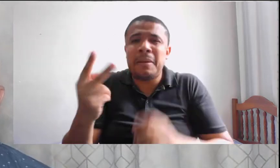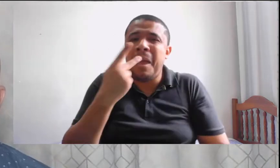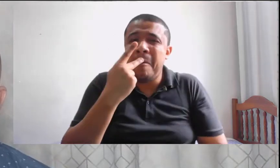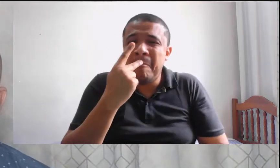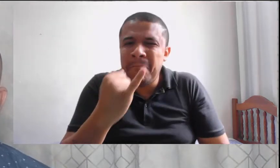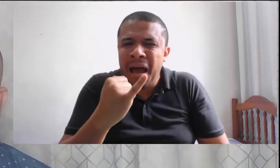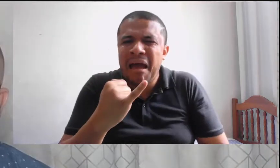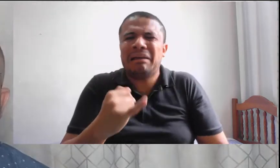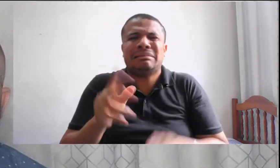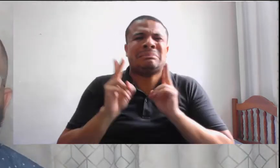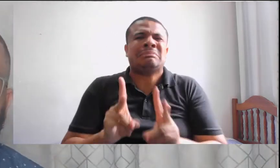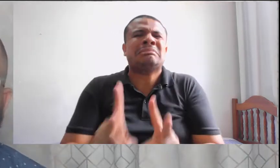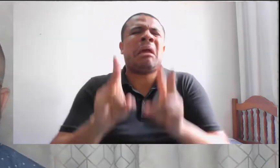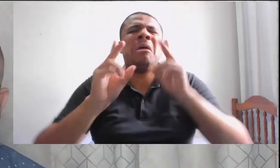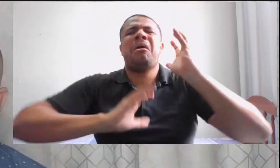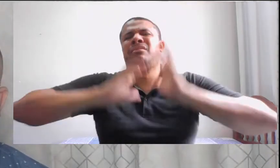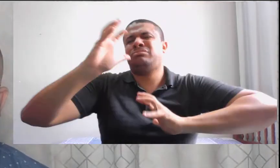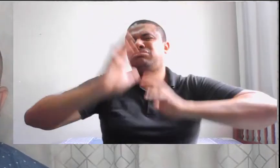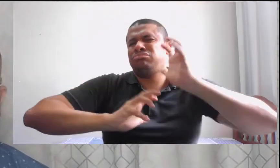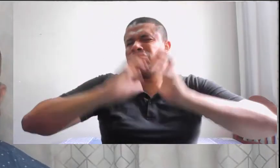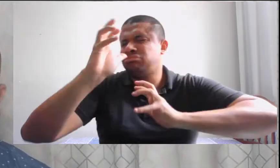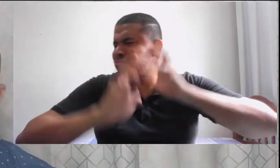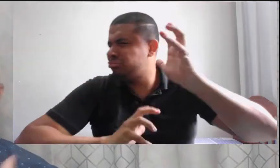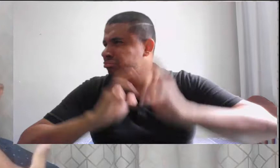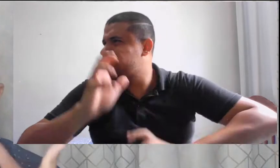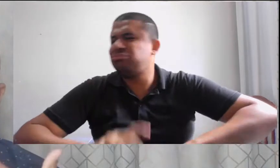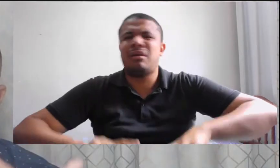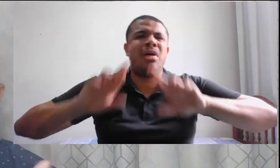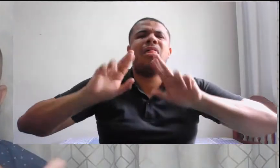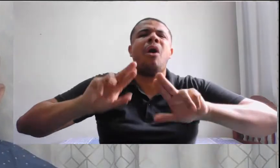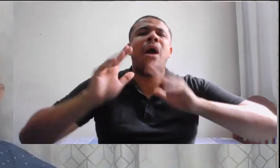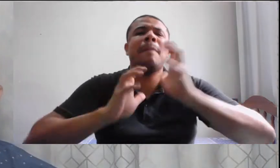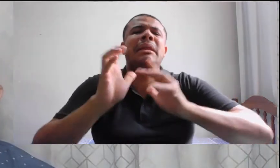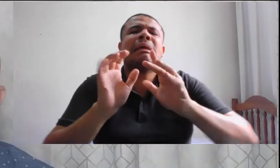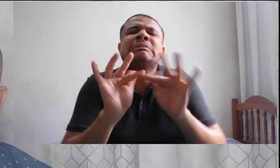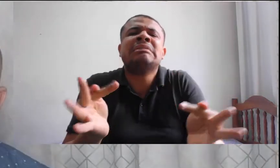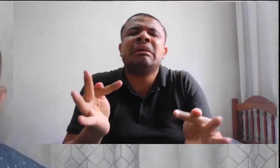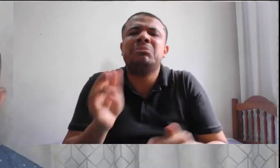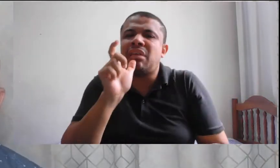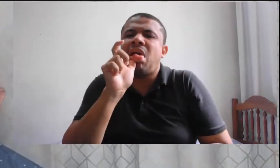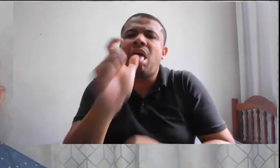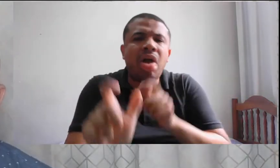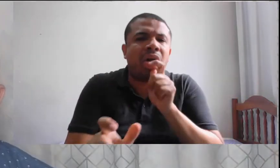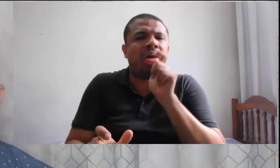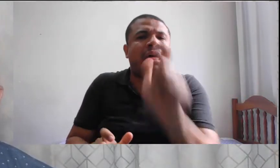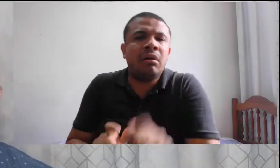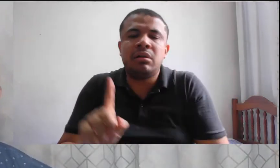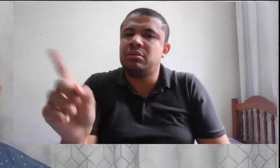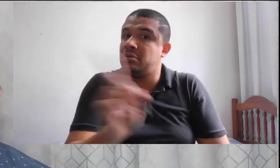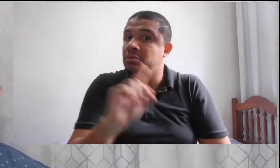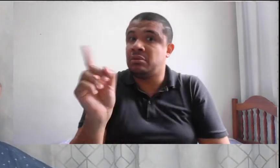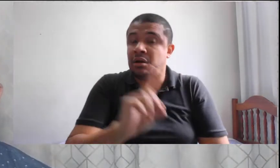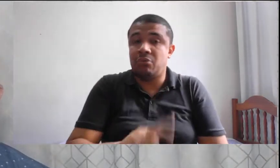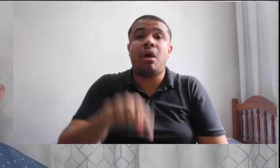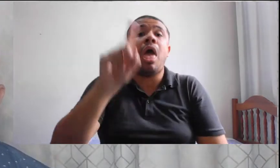Meus pais viviam brigando. E não eram brigas verbais. Eles